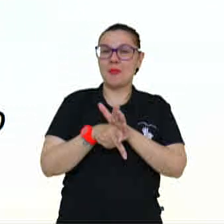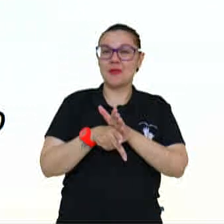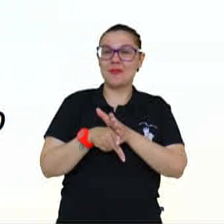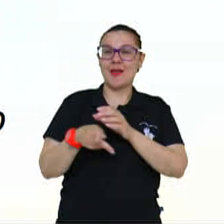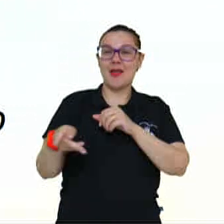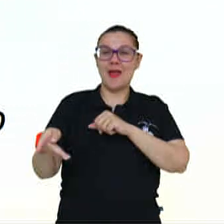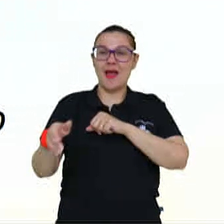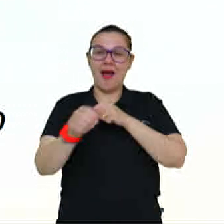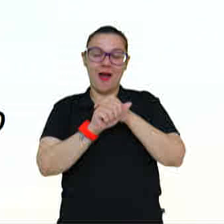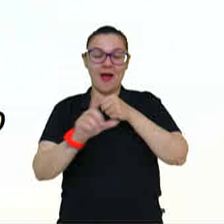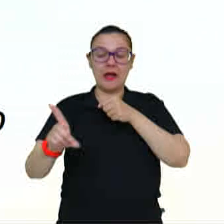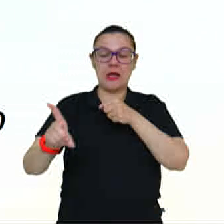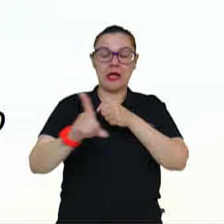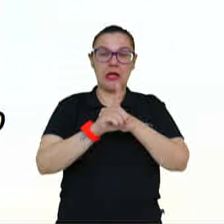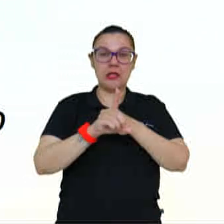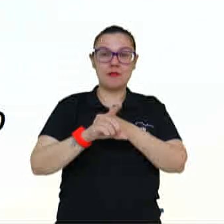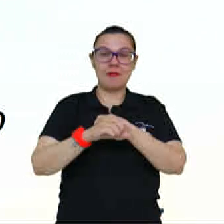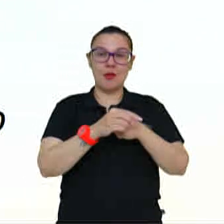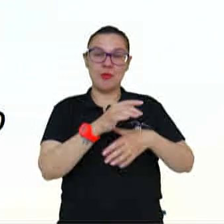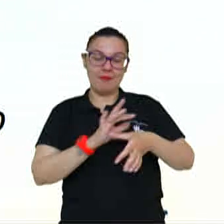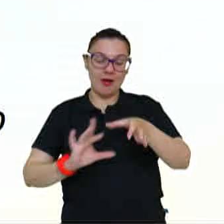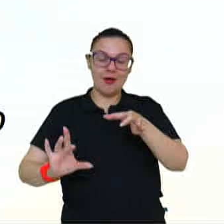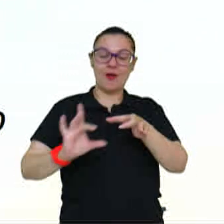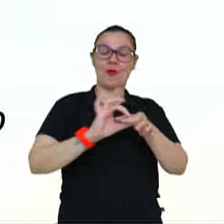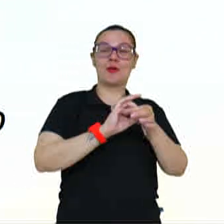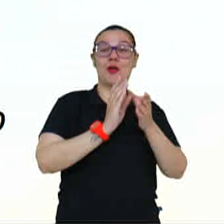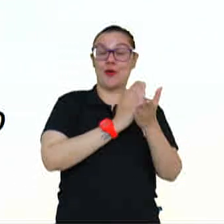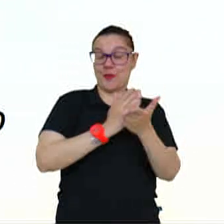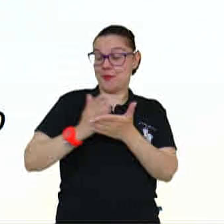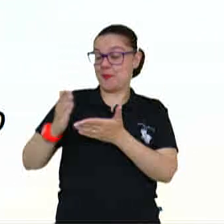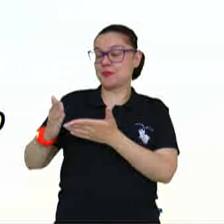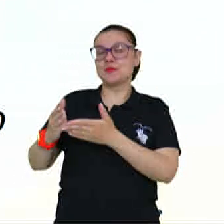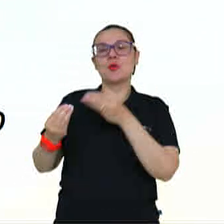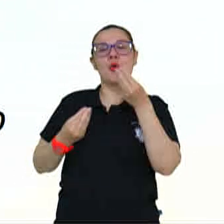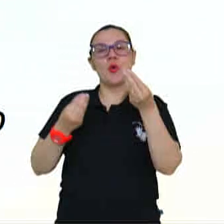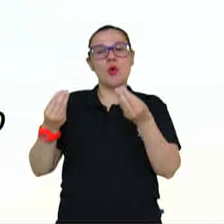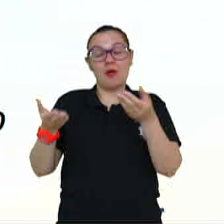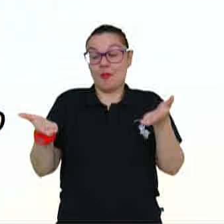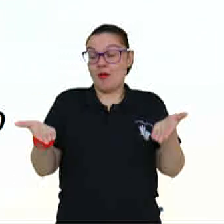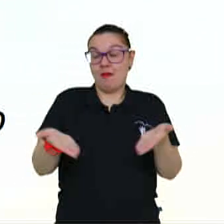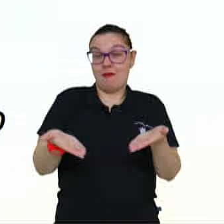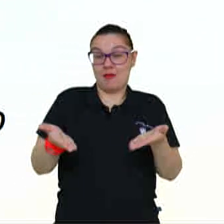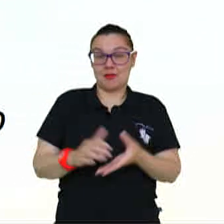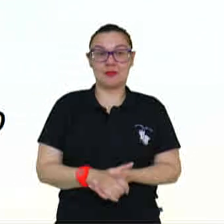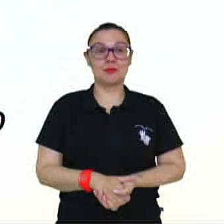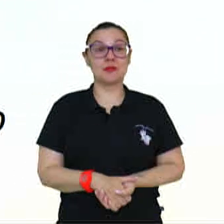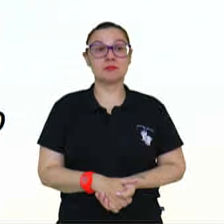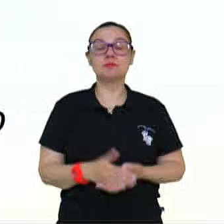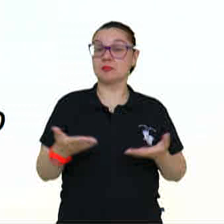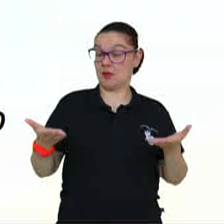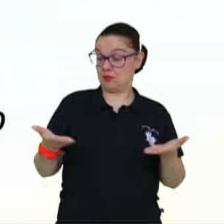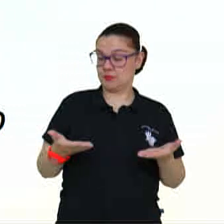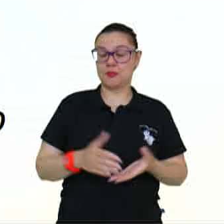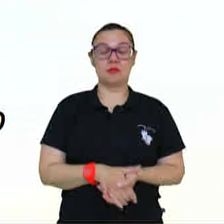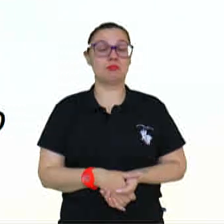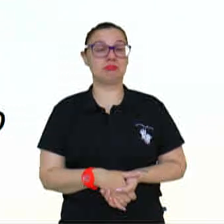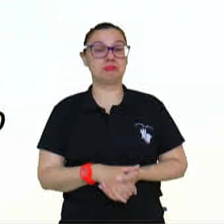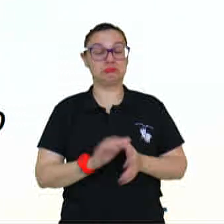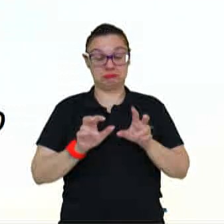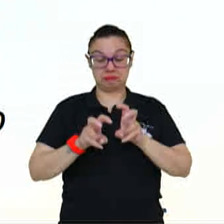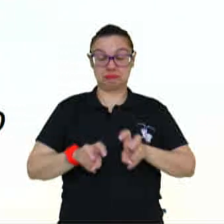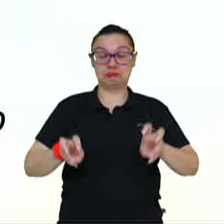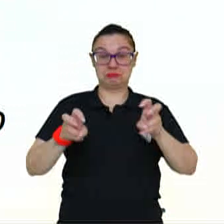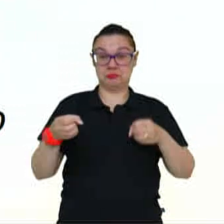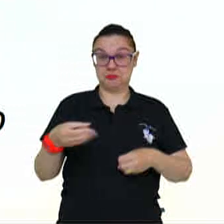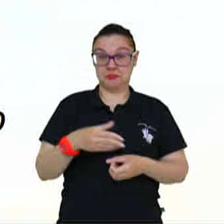são contextualizados na crônica ali, para mostrar o cotidiano e contemporaneidade. Atualmente, estou de computador